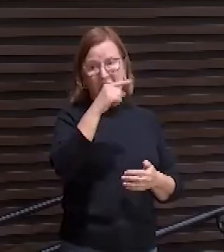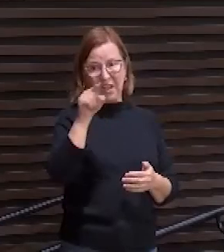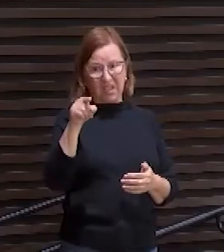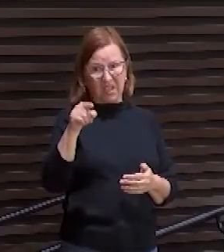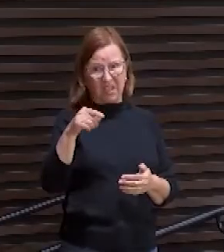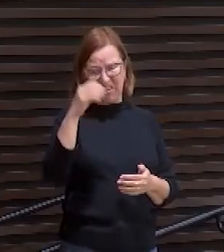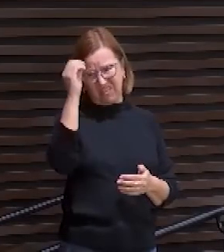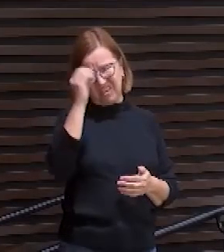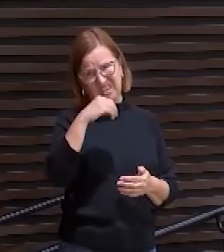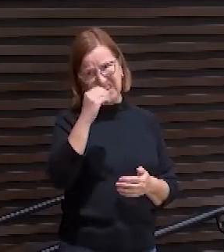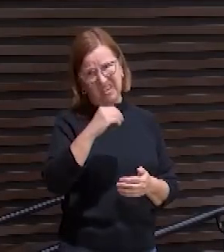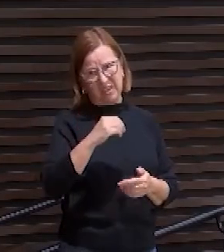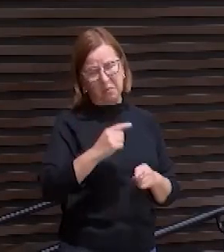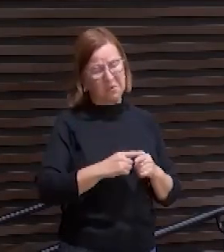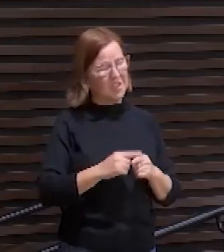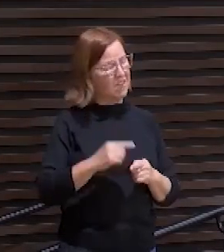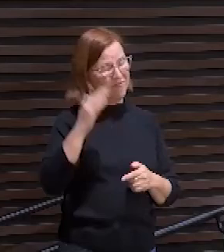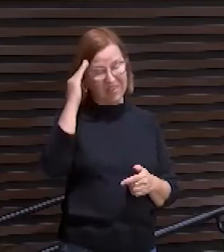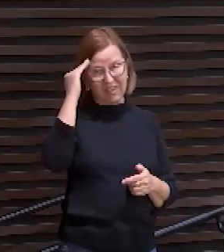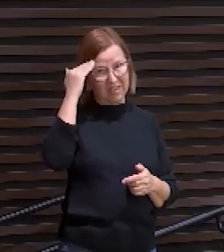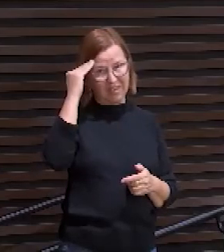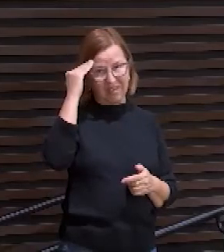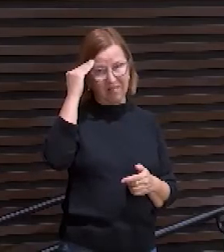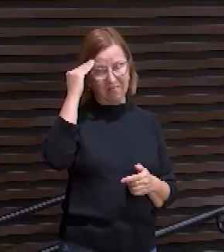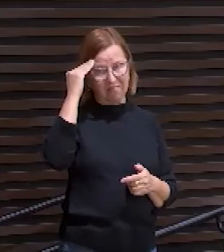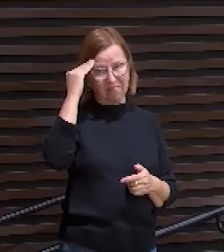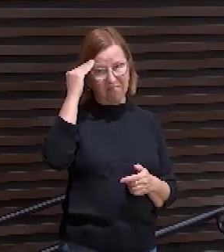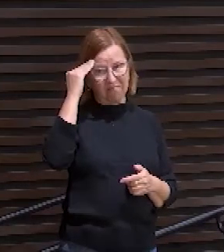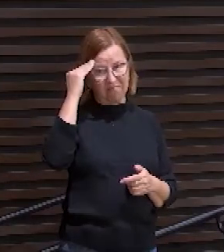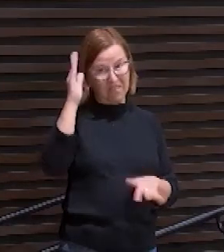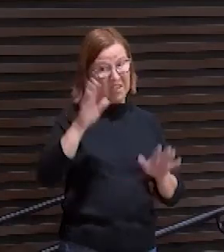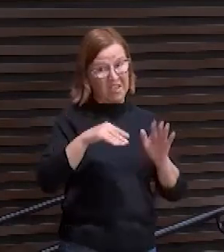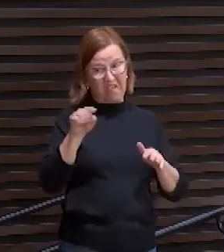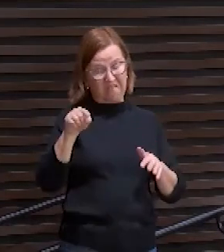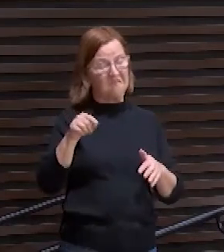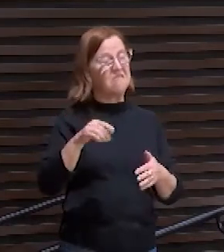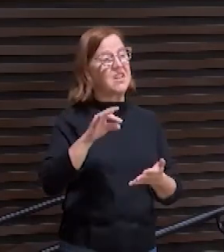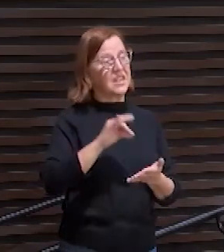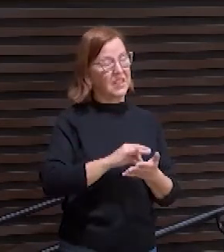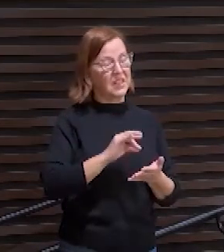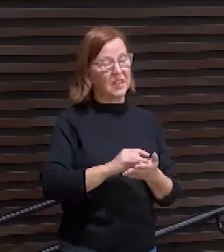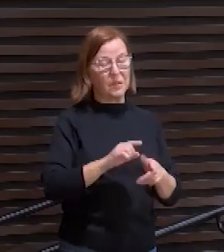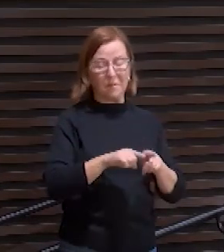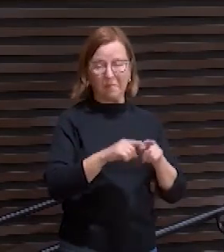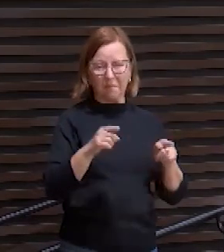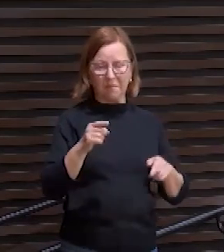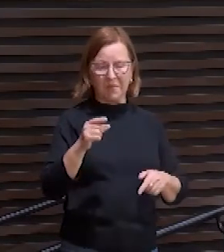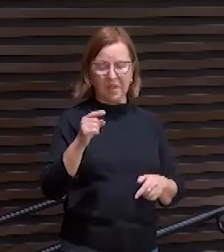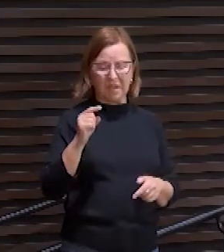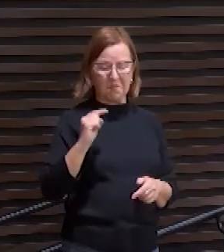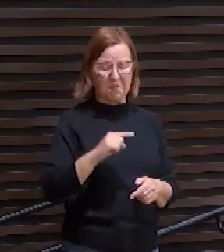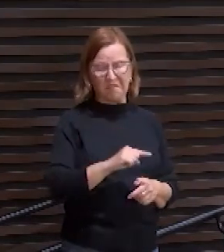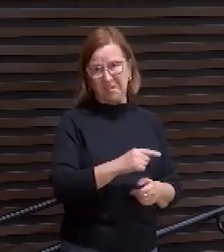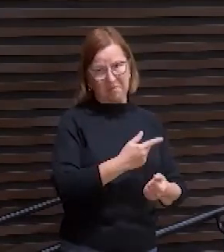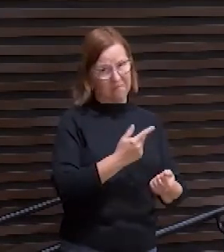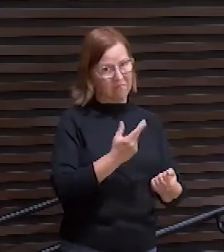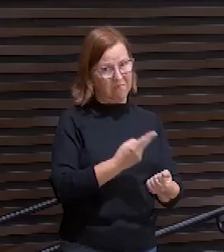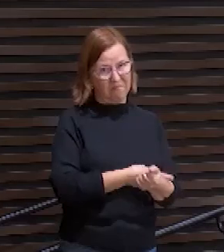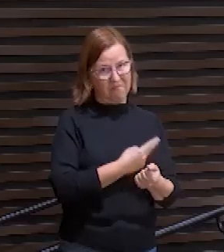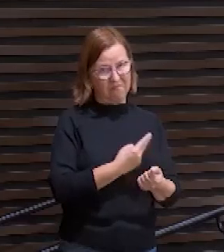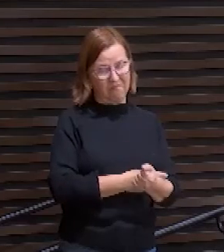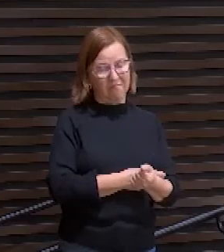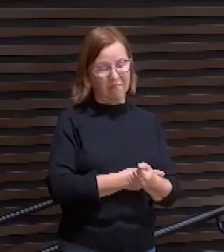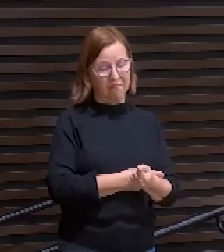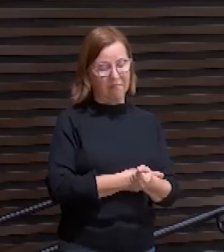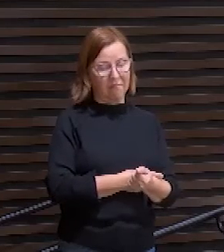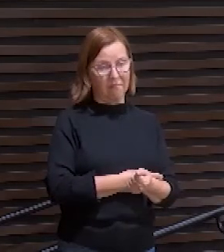entendeu. Ele podia até ser sincero, mas ele estava profundamente equivocado. E aqui eu